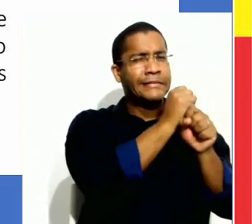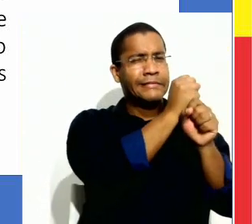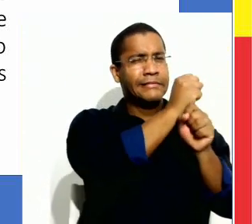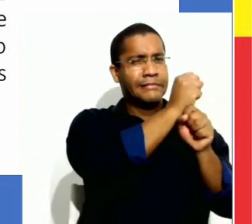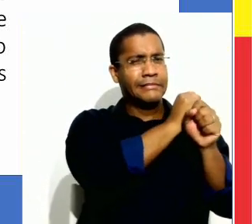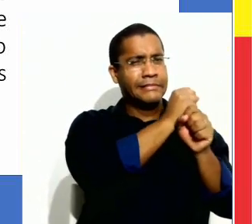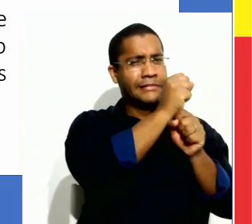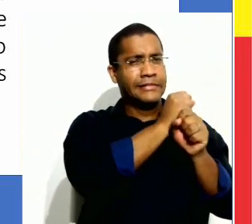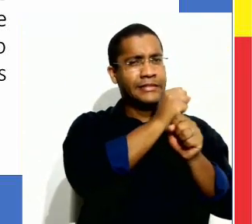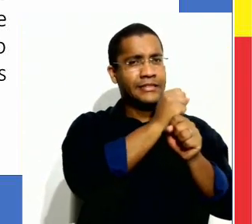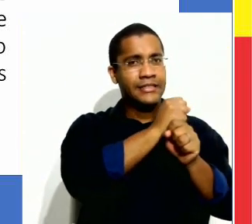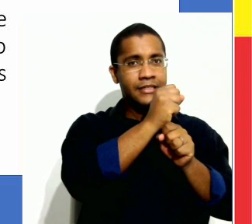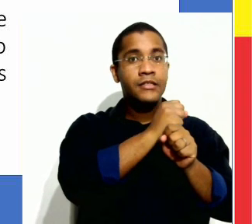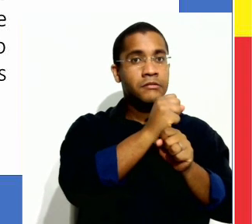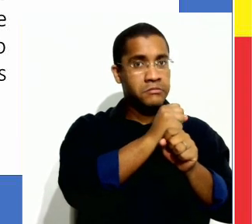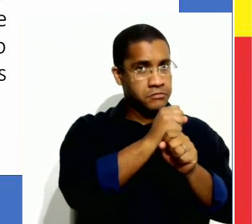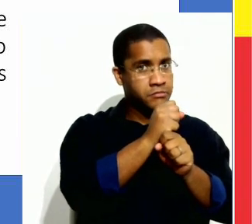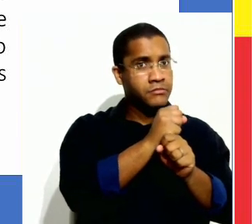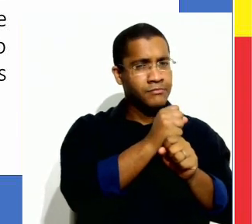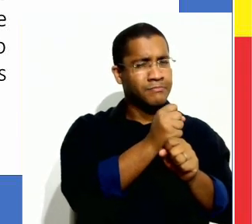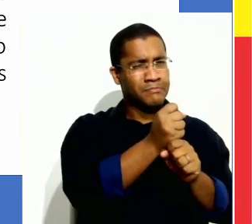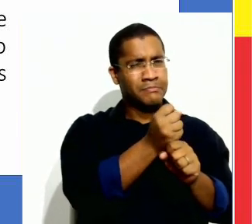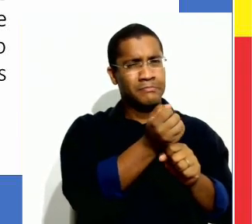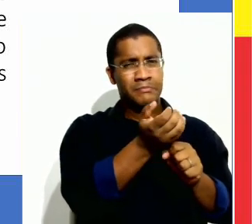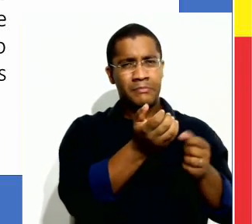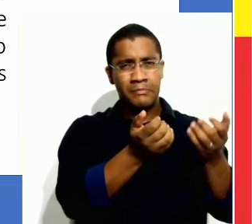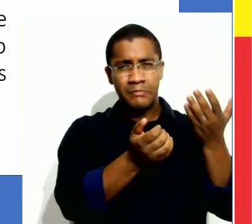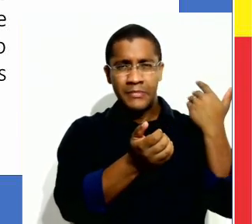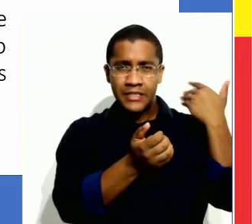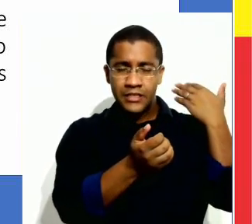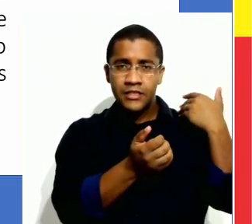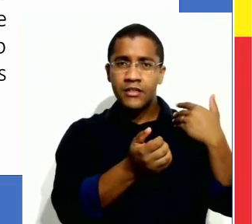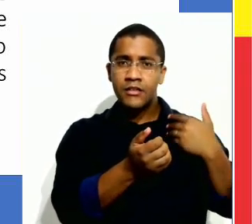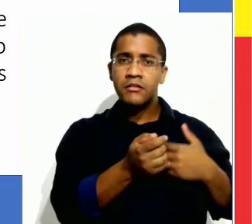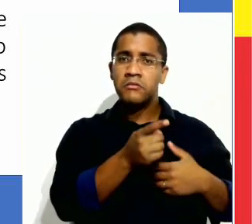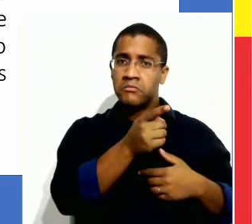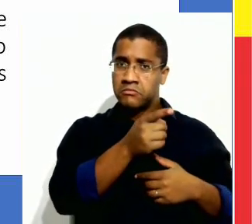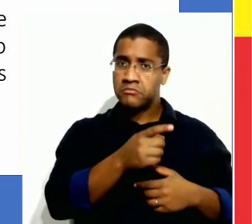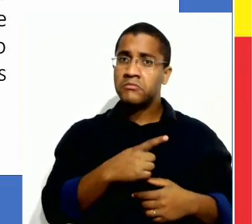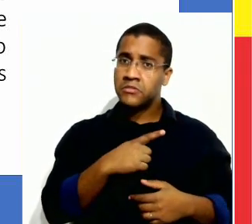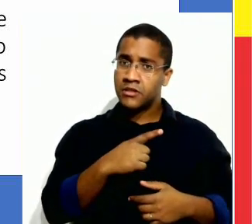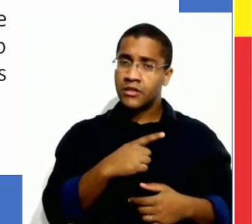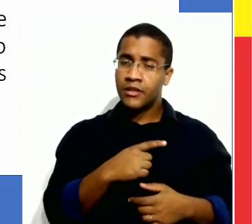que não só nos deixou, não é isso,